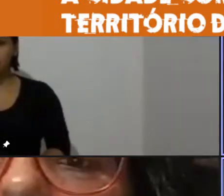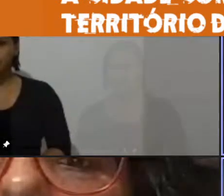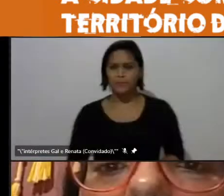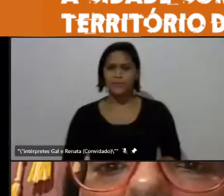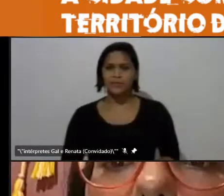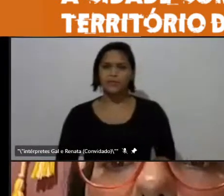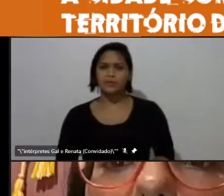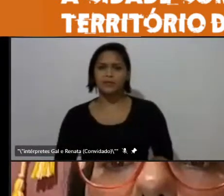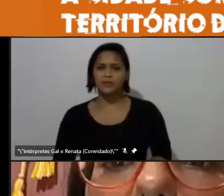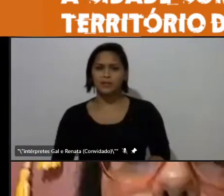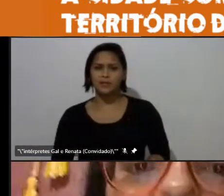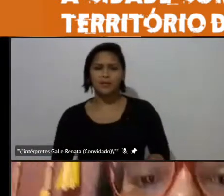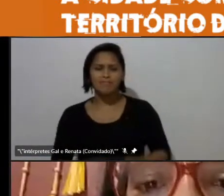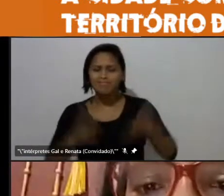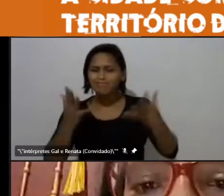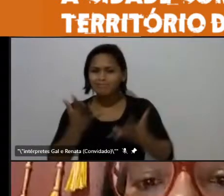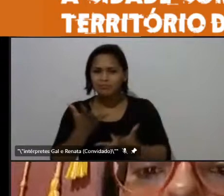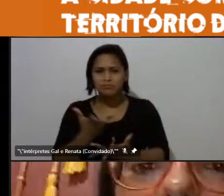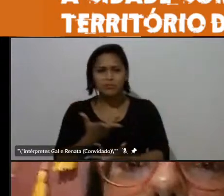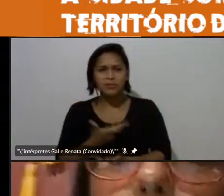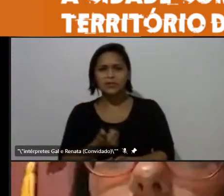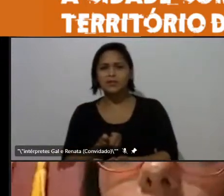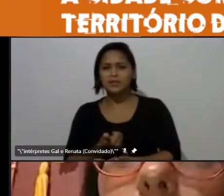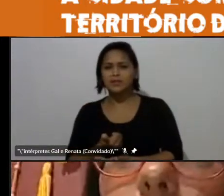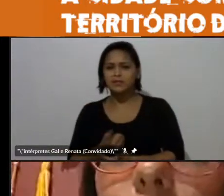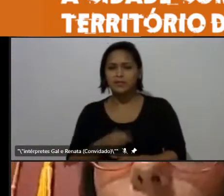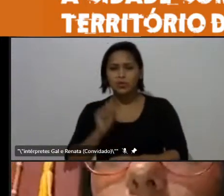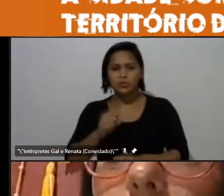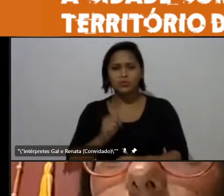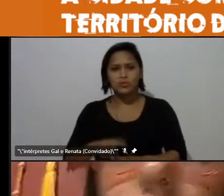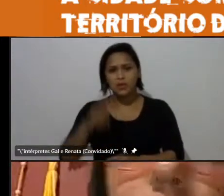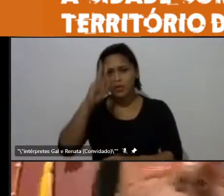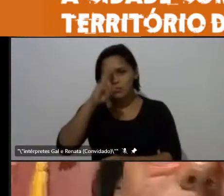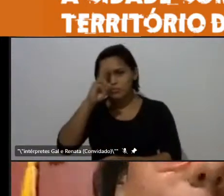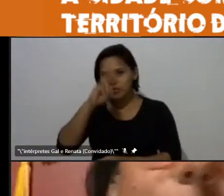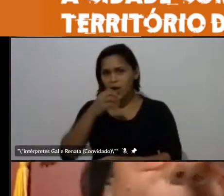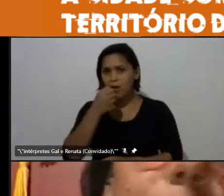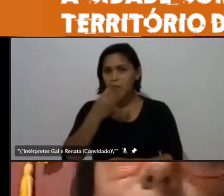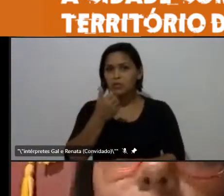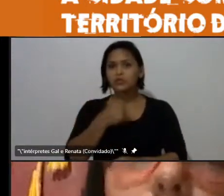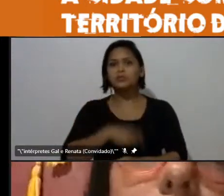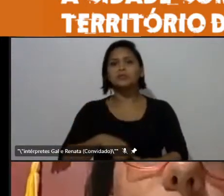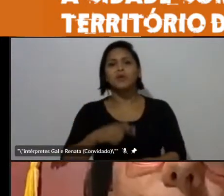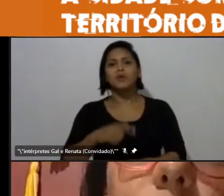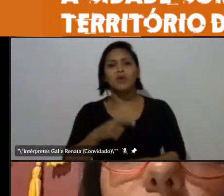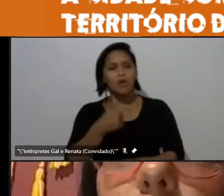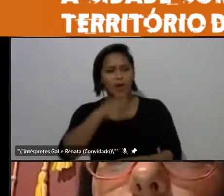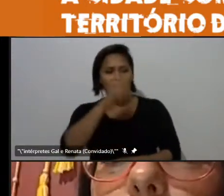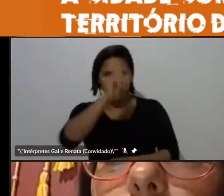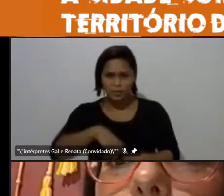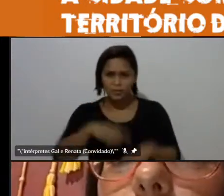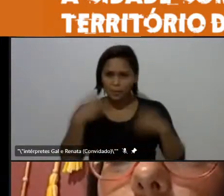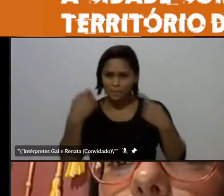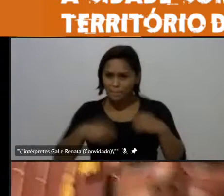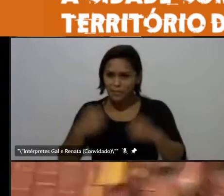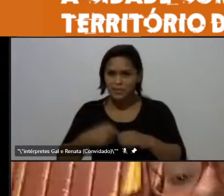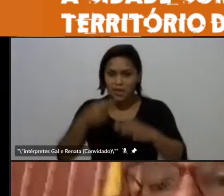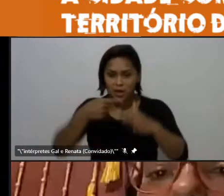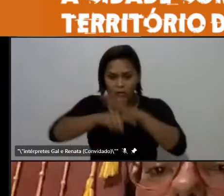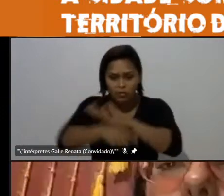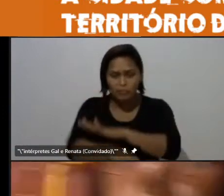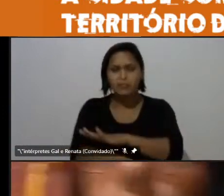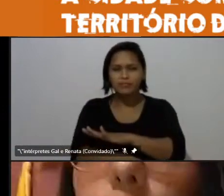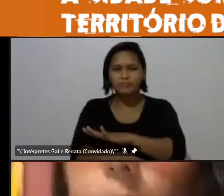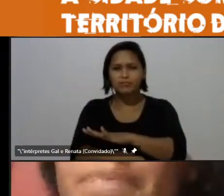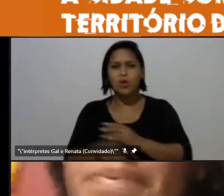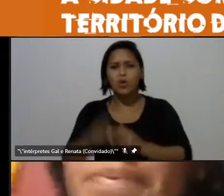Fabiana, fantástico, tá? Um resgate muito bacana, eu acho que é isso mesmo, né? A gente precisa ir na essência.